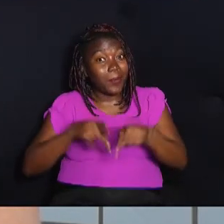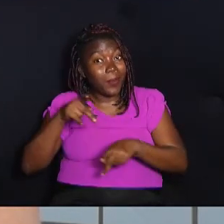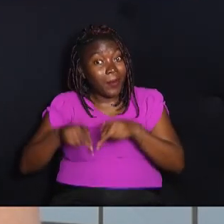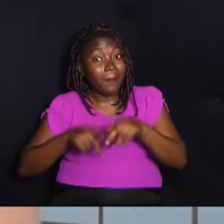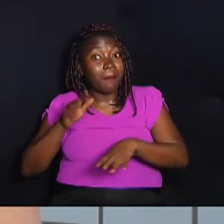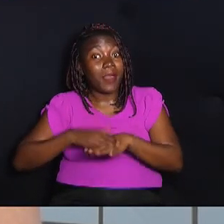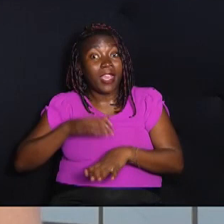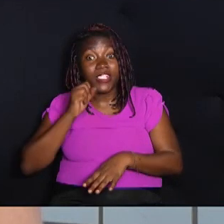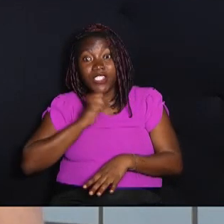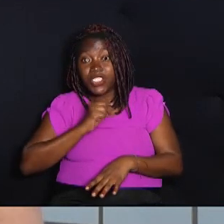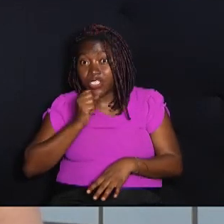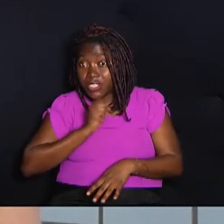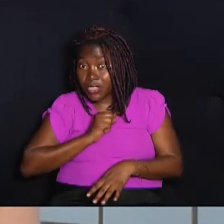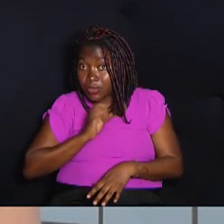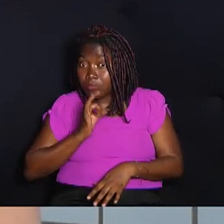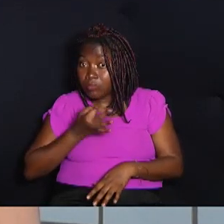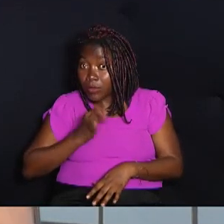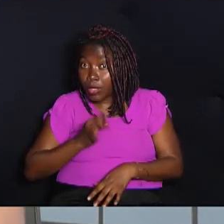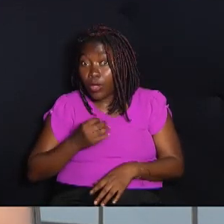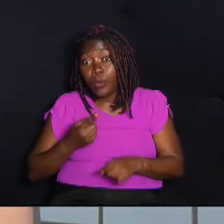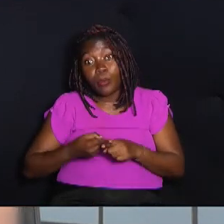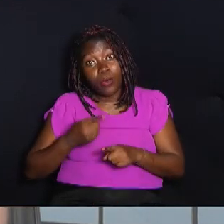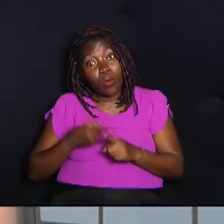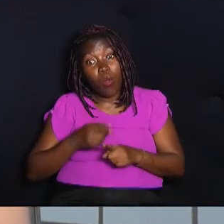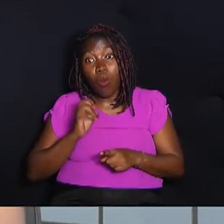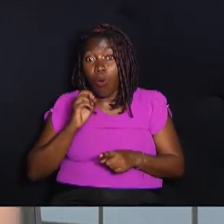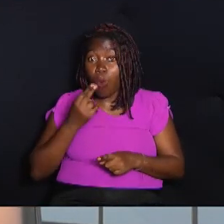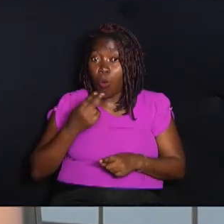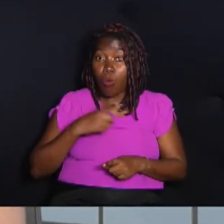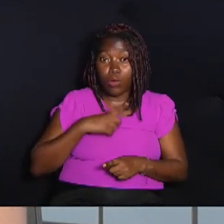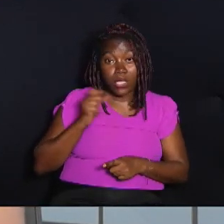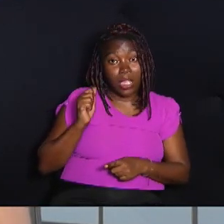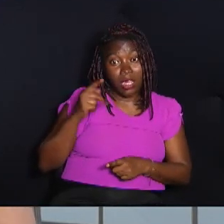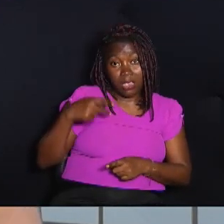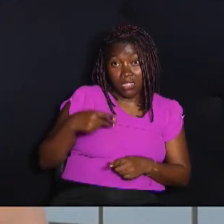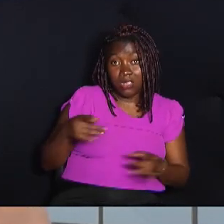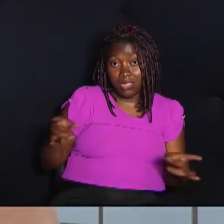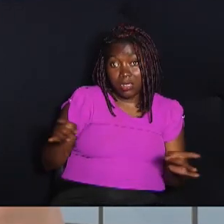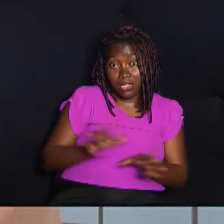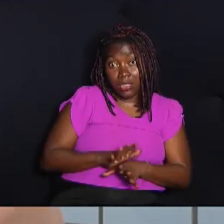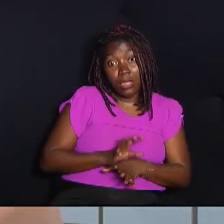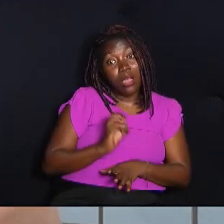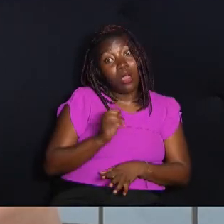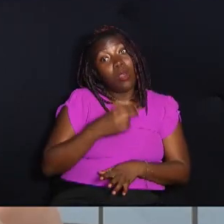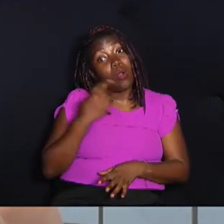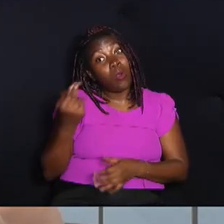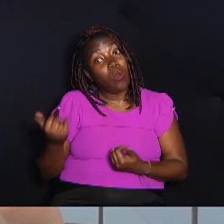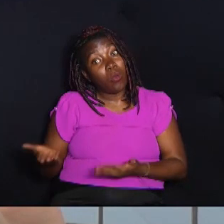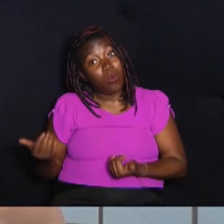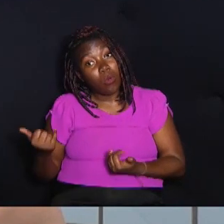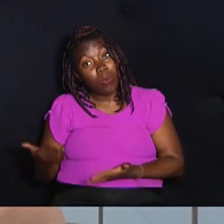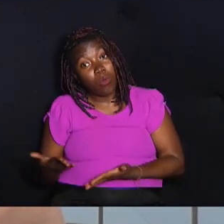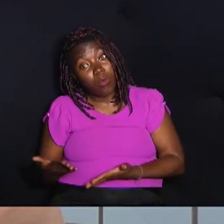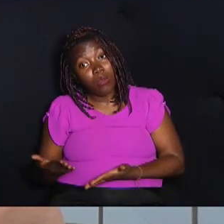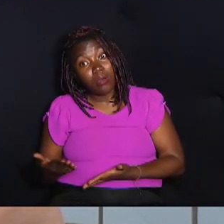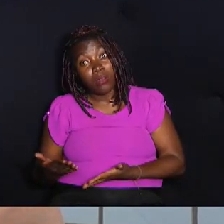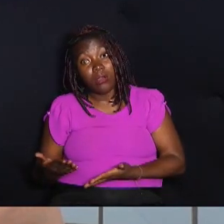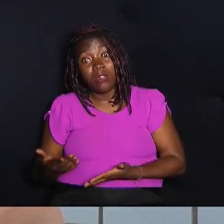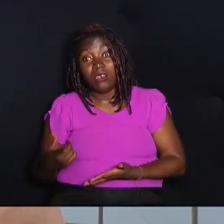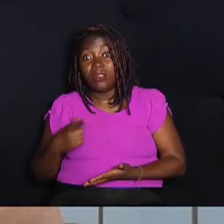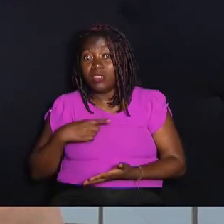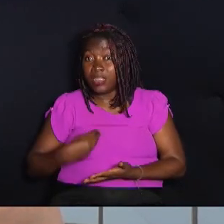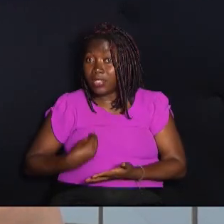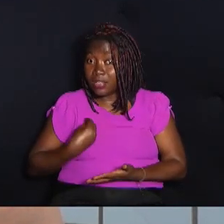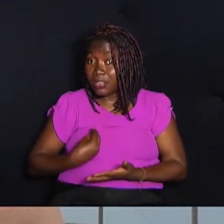velha, né, porque ou está já aposentado e tudo mais, ou os adolescentes que estão vivendo